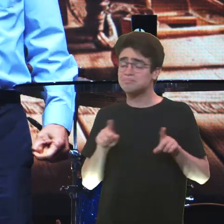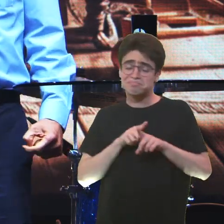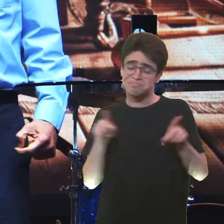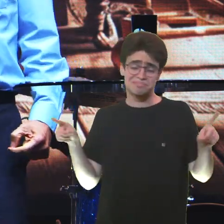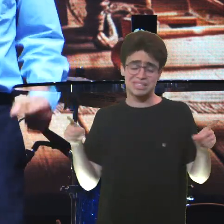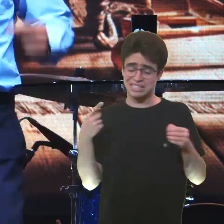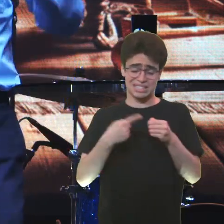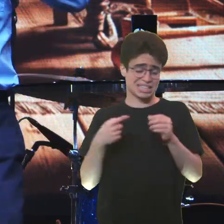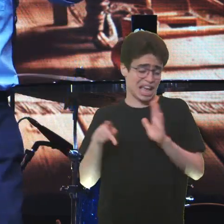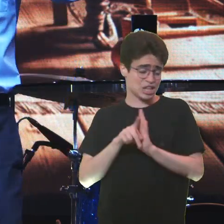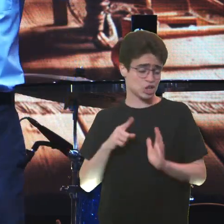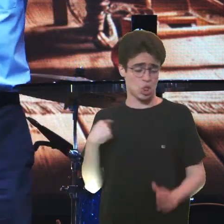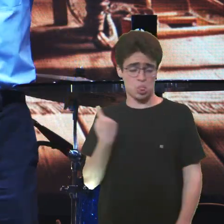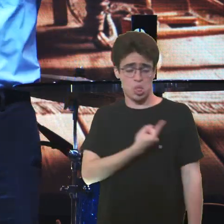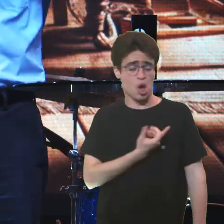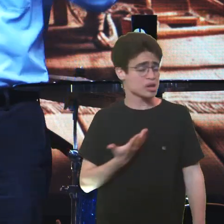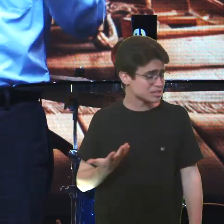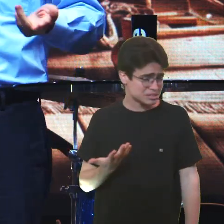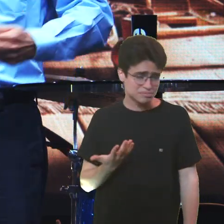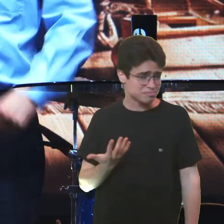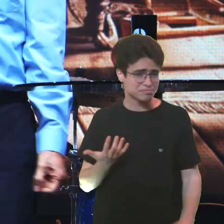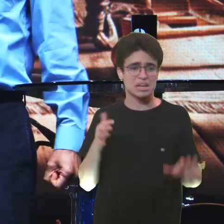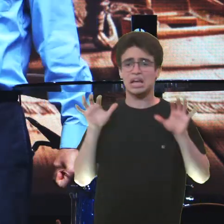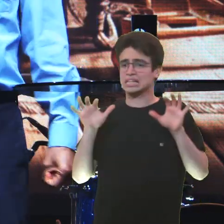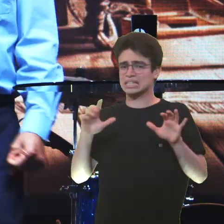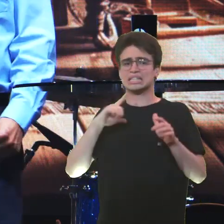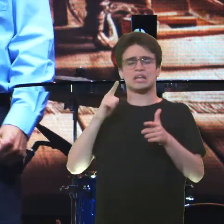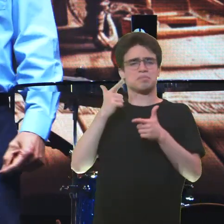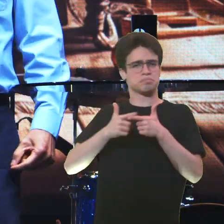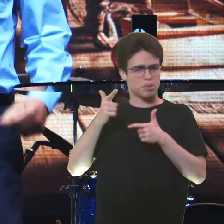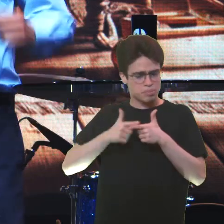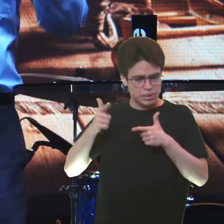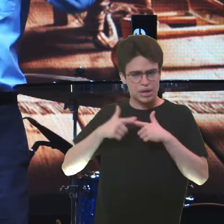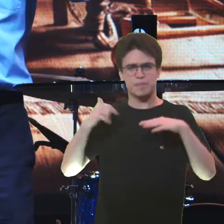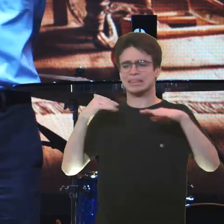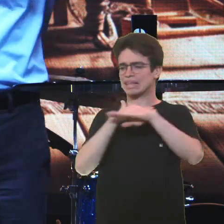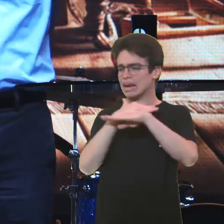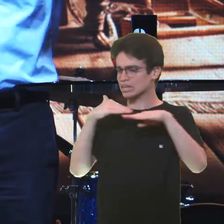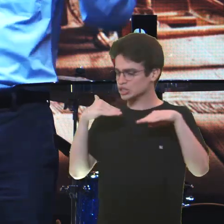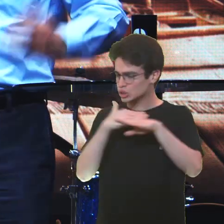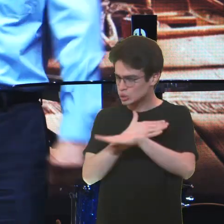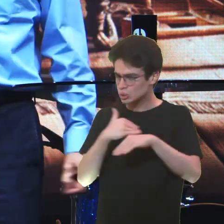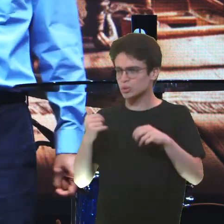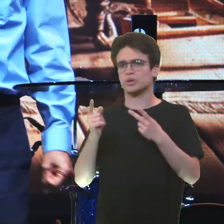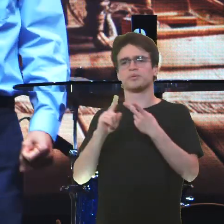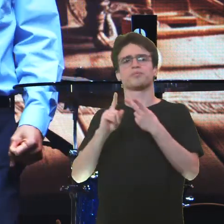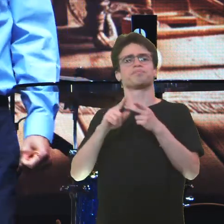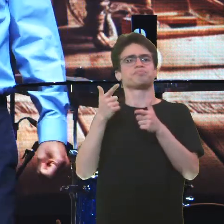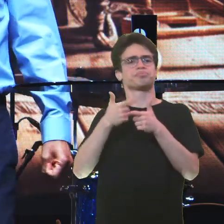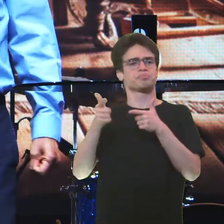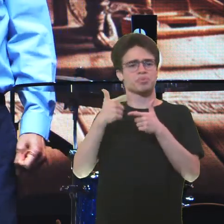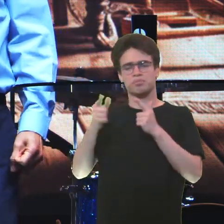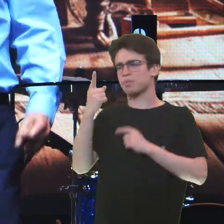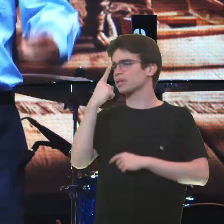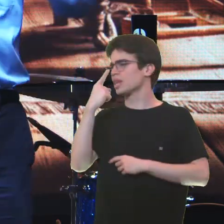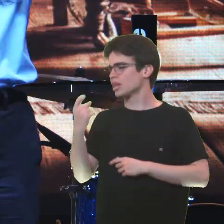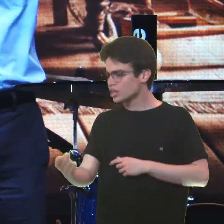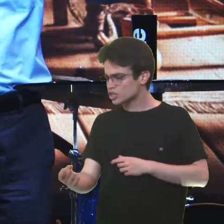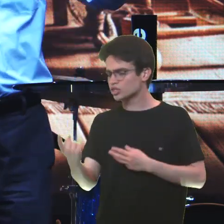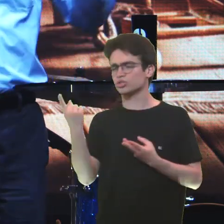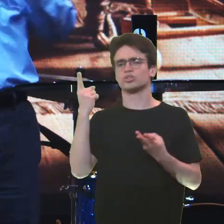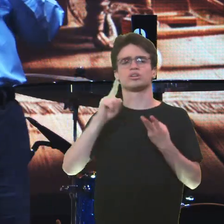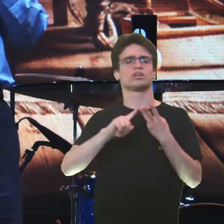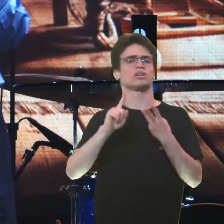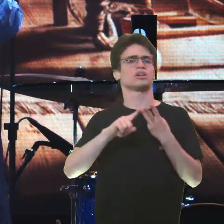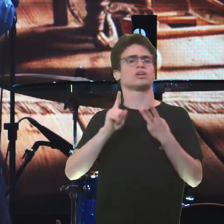nossas cidades. Con sus problemas Com de seus tráfico, problemas de trânsito, sus problemas de seus basura, problemas de lixo, sus